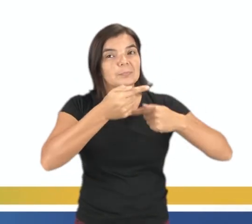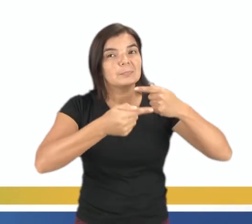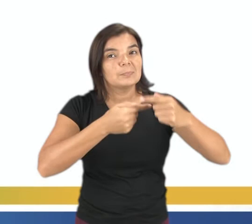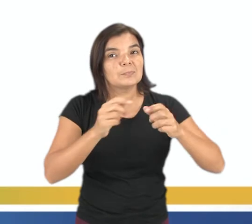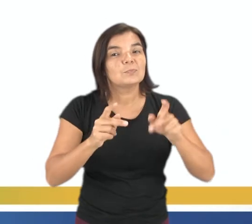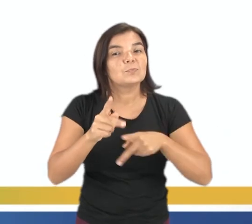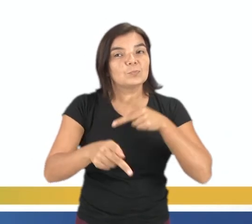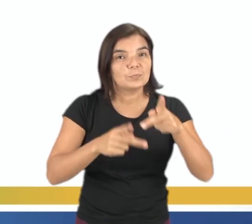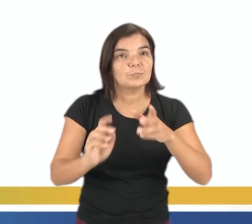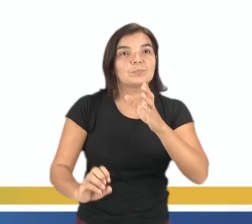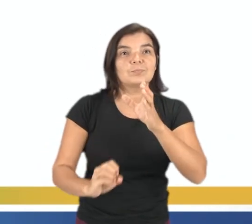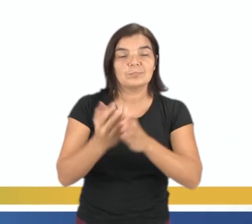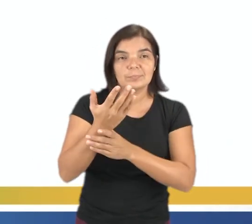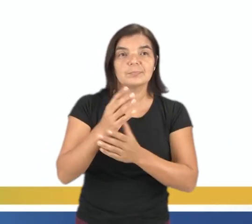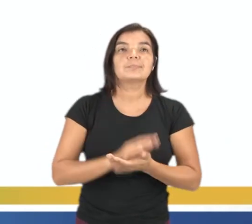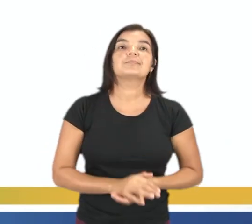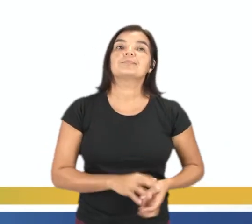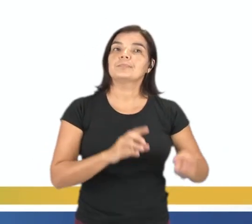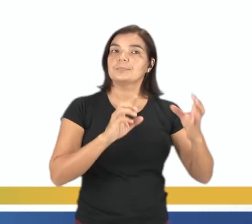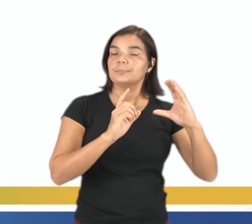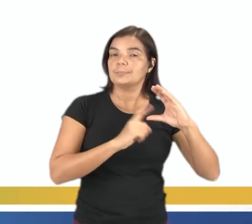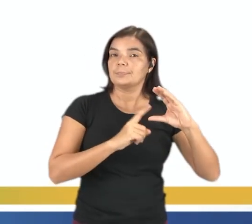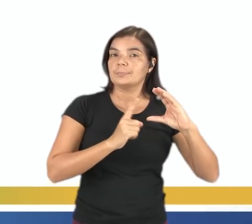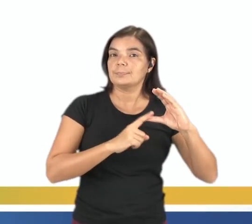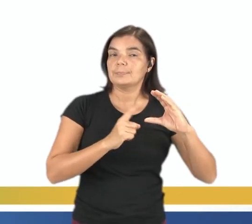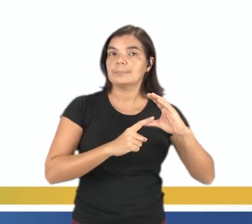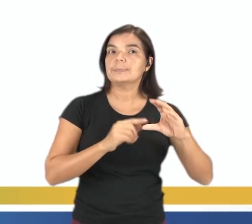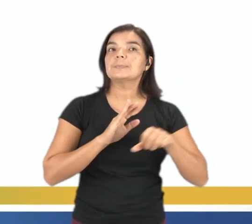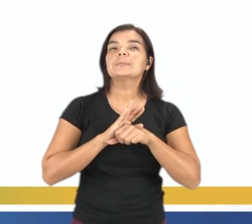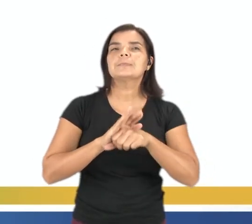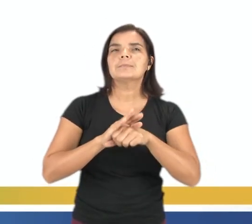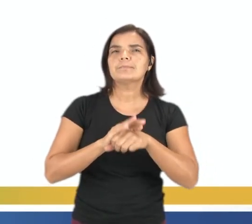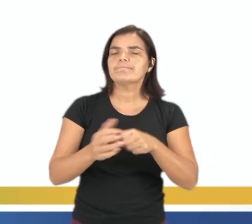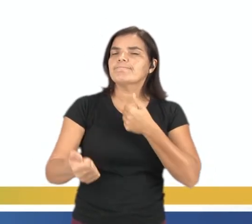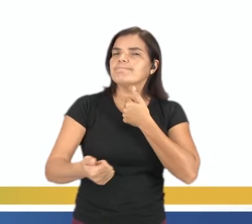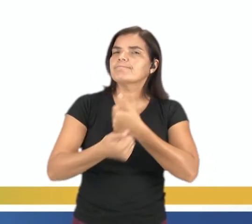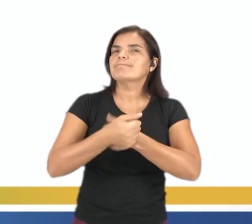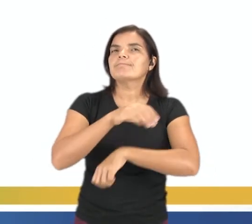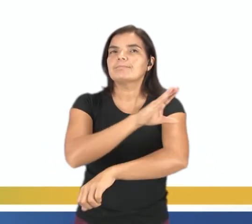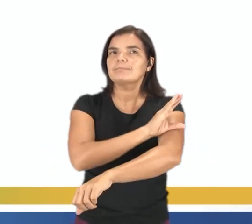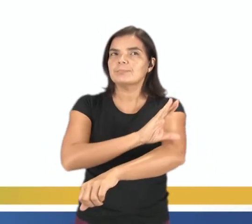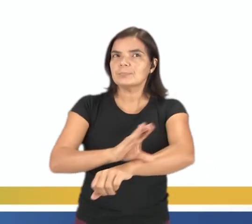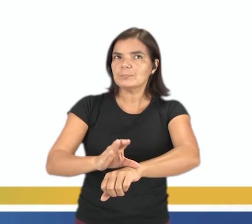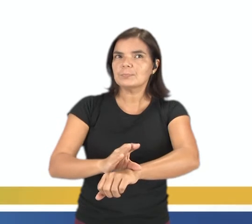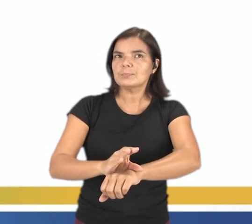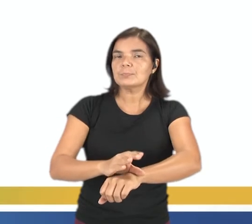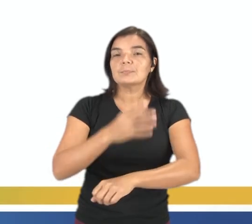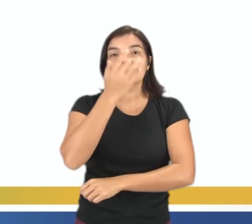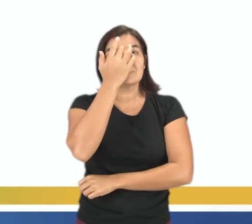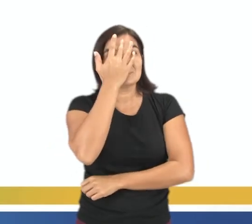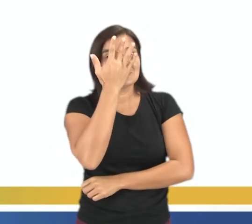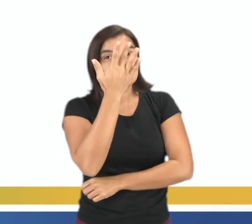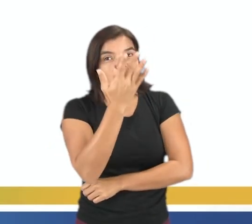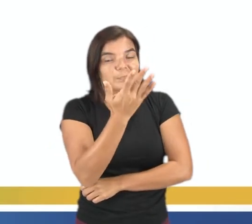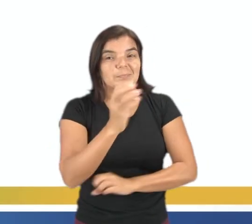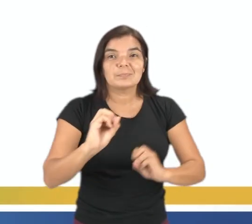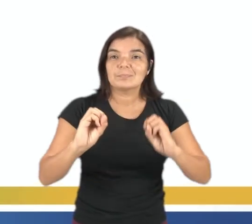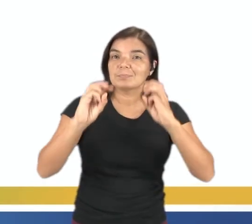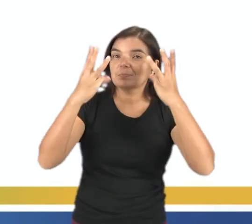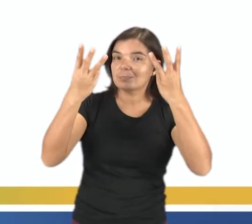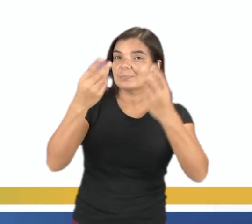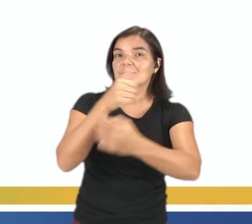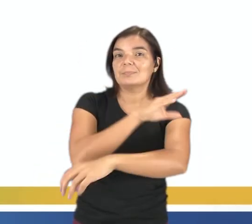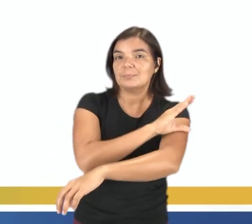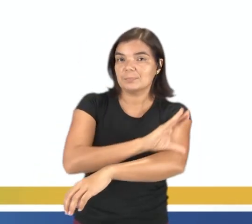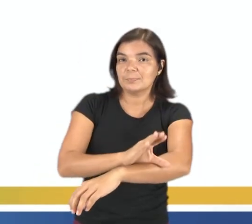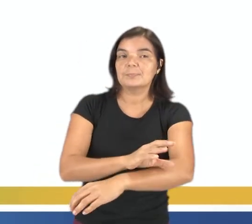as heranças dos povos originários. Letra C, estabelecer uma aproximação cultural para